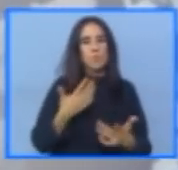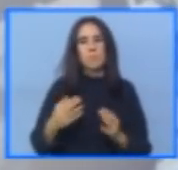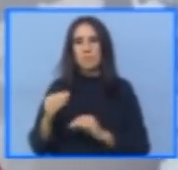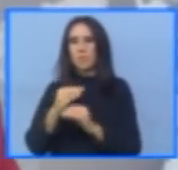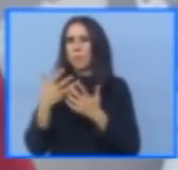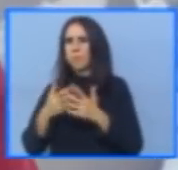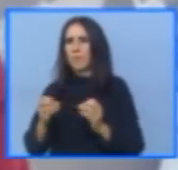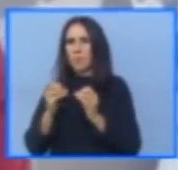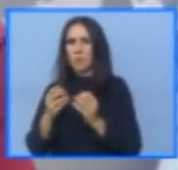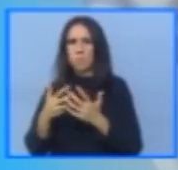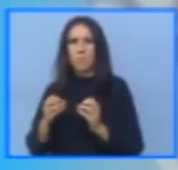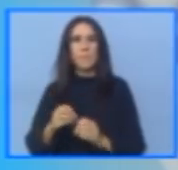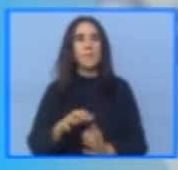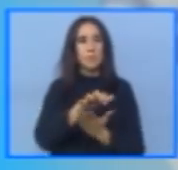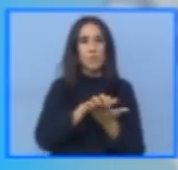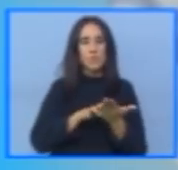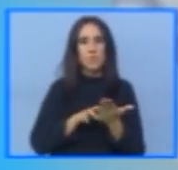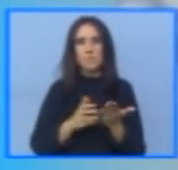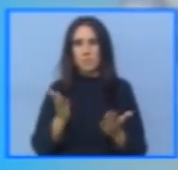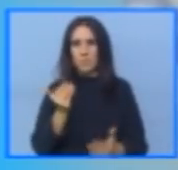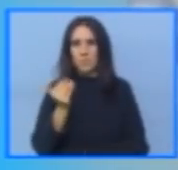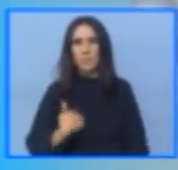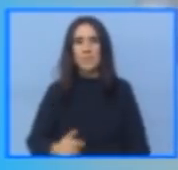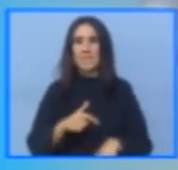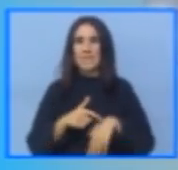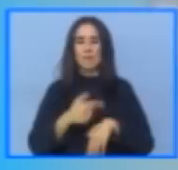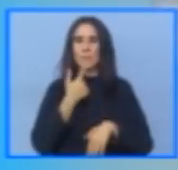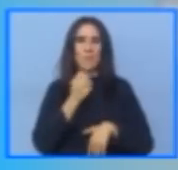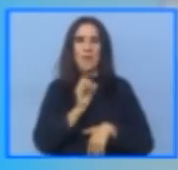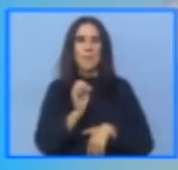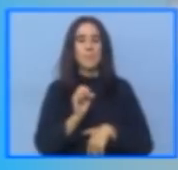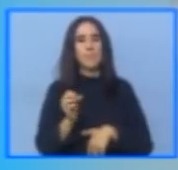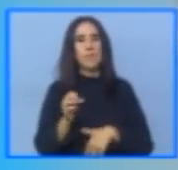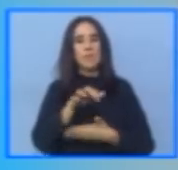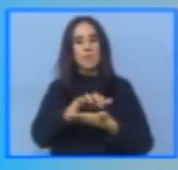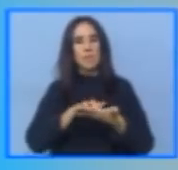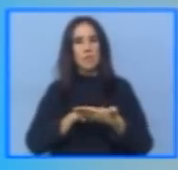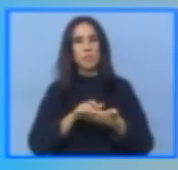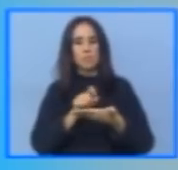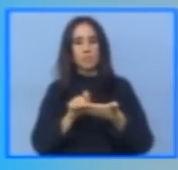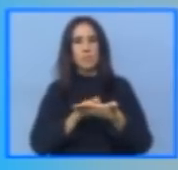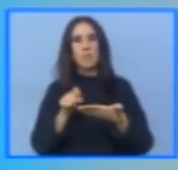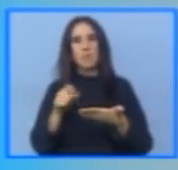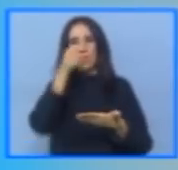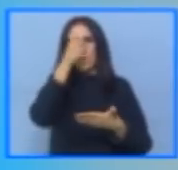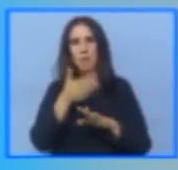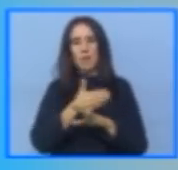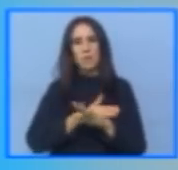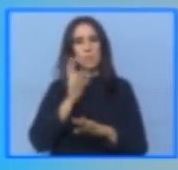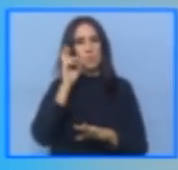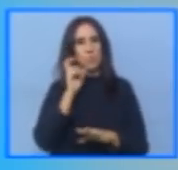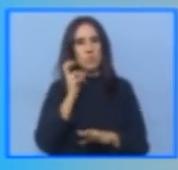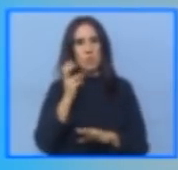dúvida. Vamos aos textos, já não temos muito tempo e vamos analisar o texto evangélico que escutei neste domingo. Antes disto, vamos